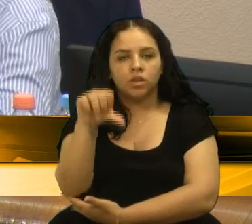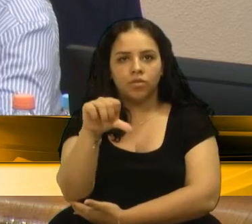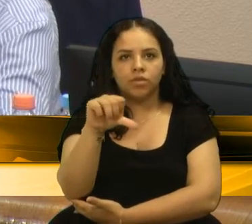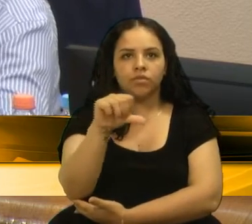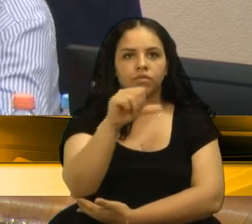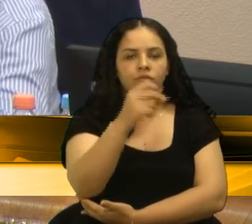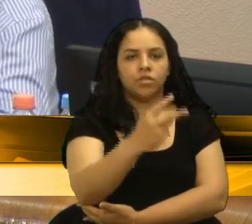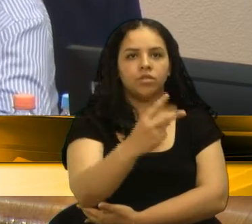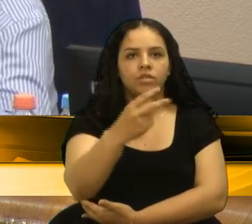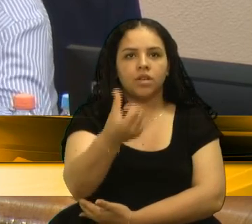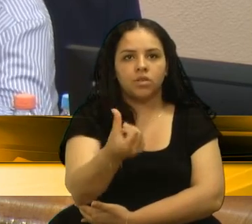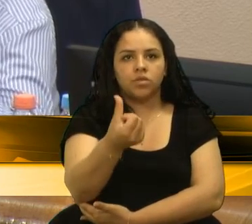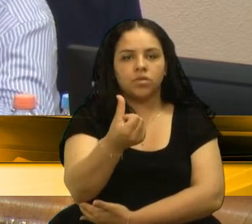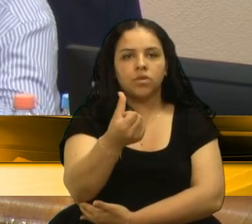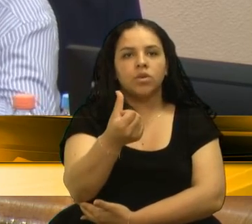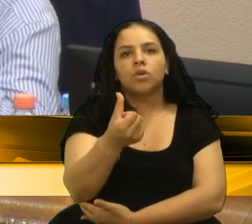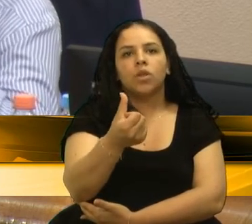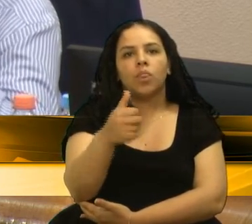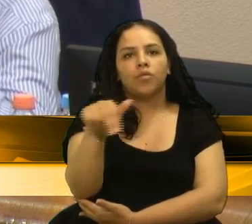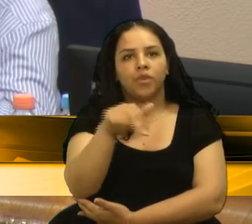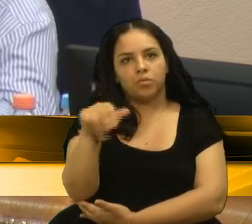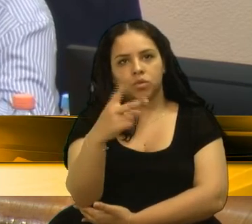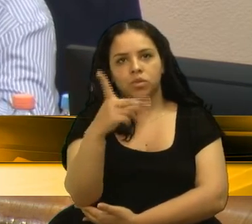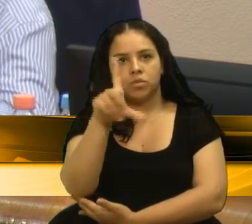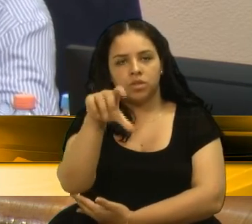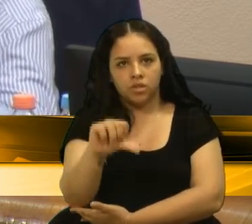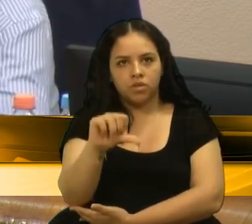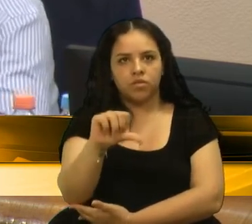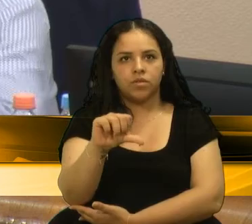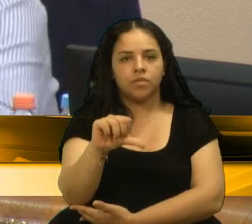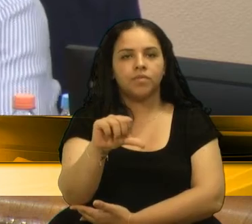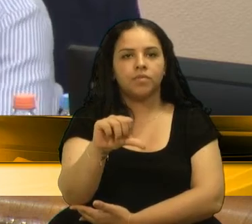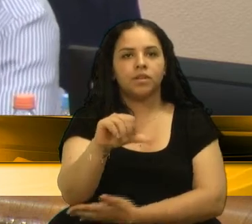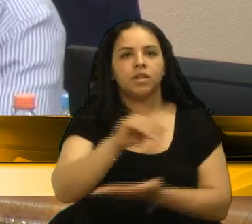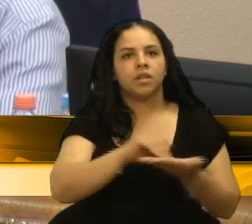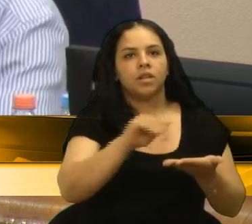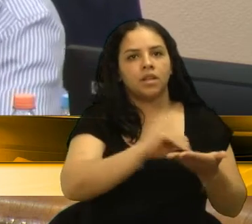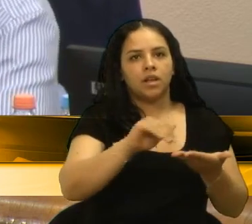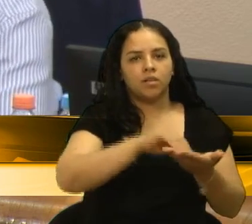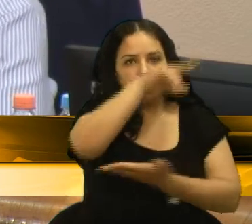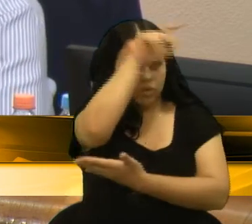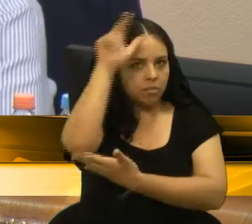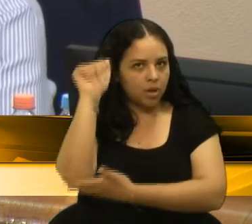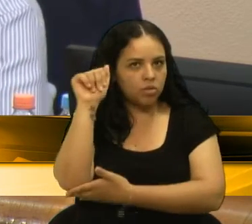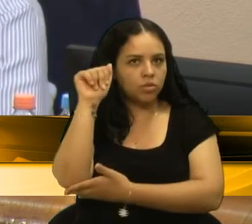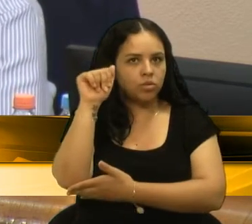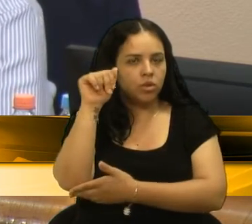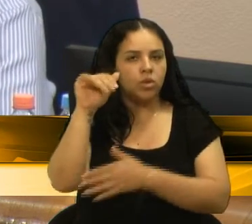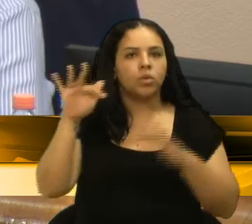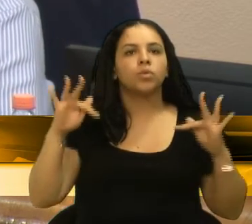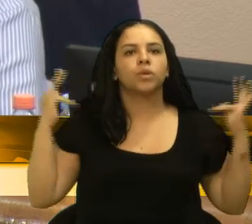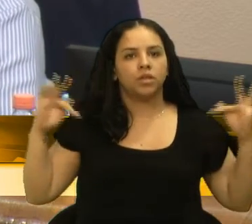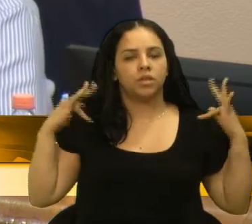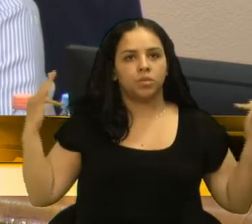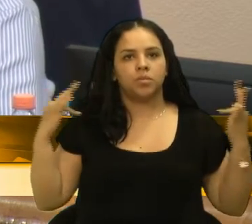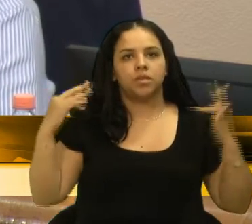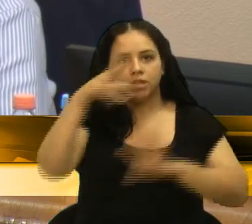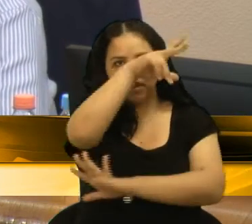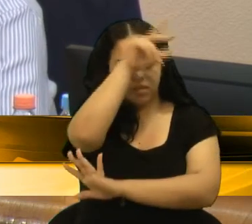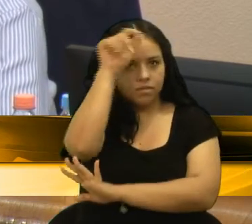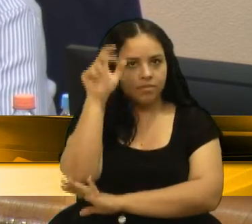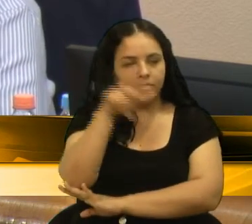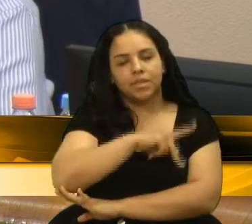2019. Com a senhora Mirângela Rossi, secretária municipal de turismo. Presidente Tomé. Senhoras e senhores, queremos agradecer